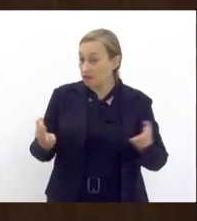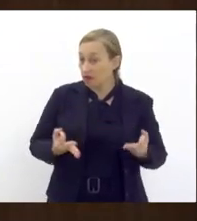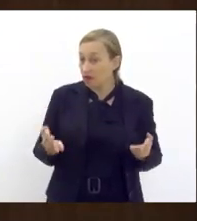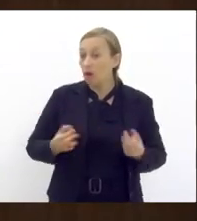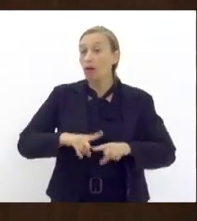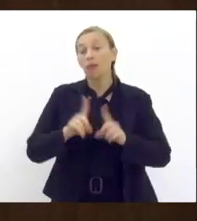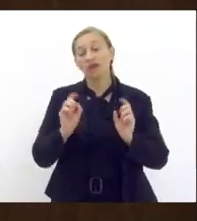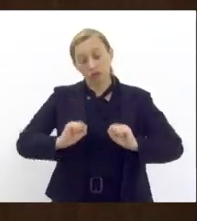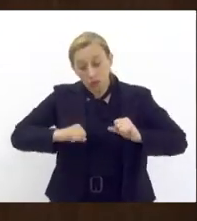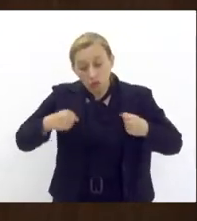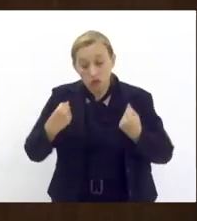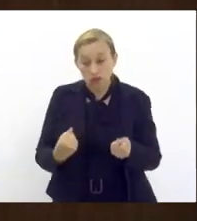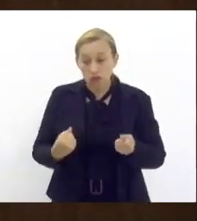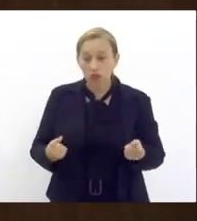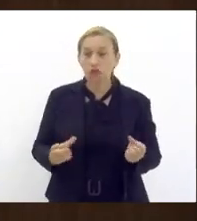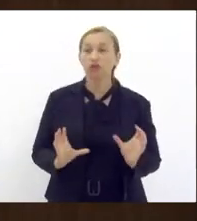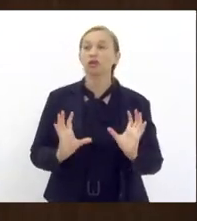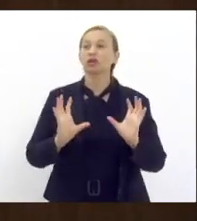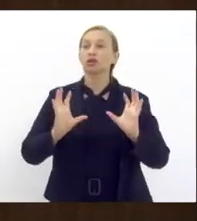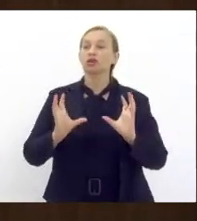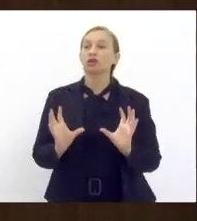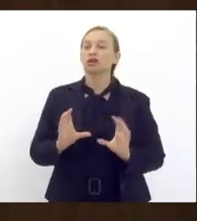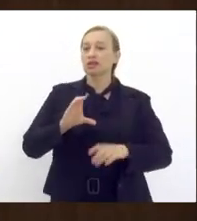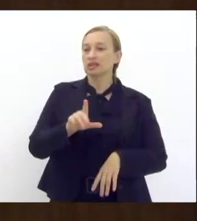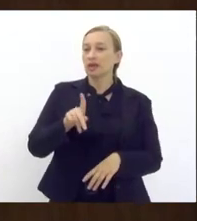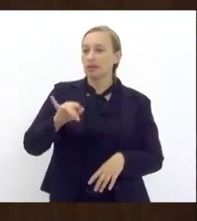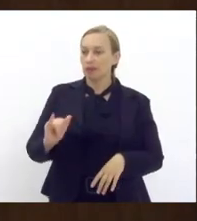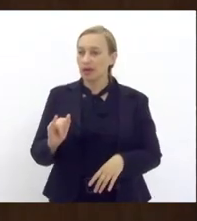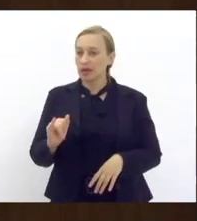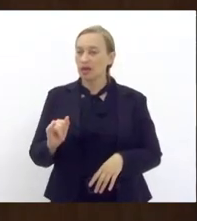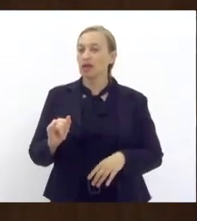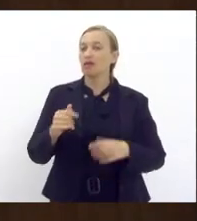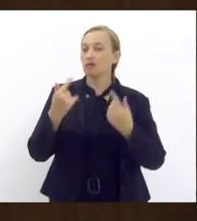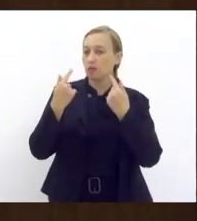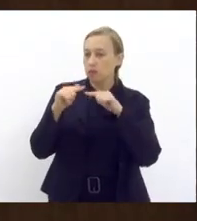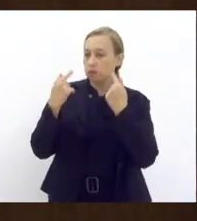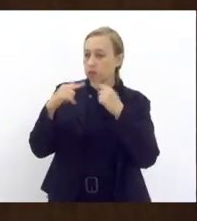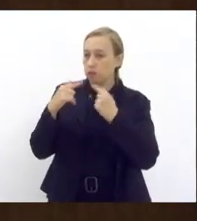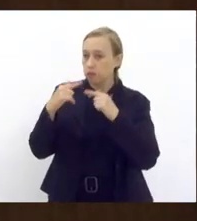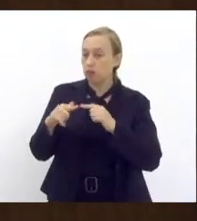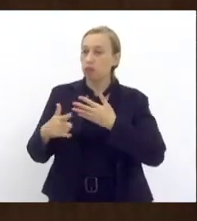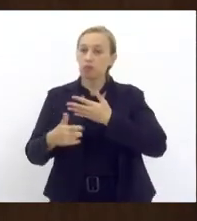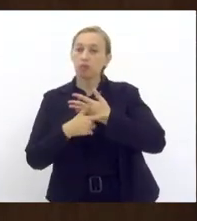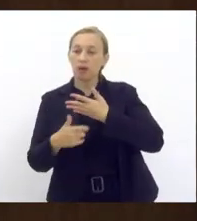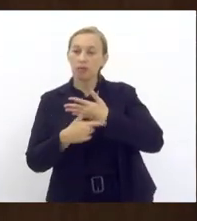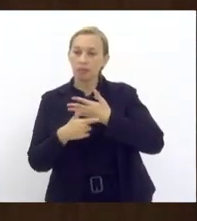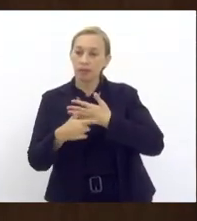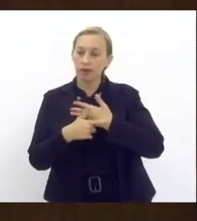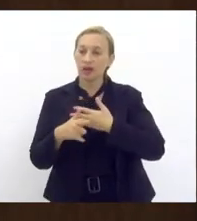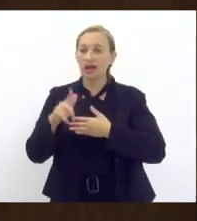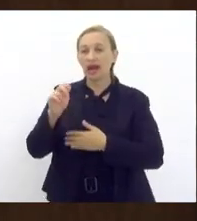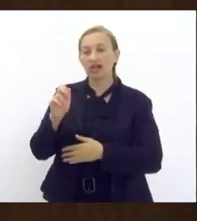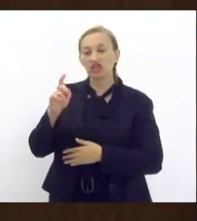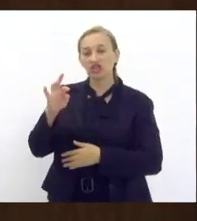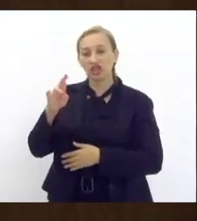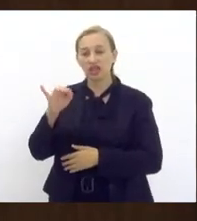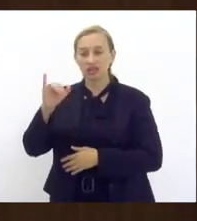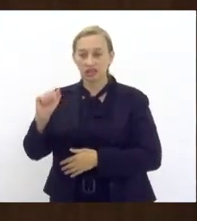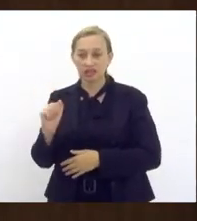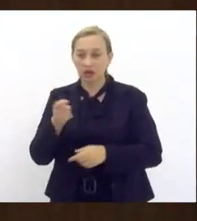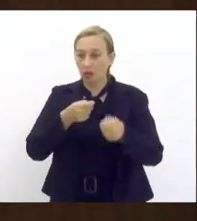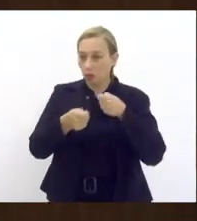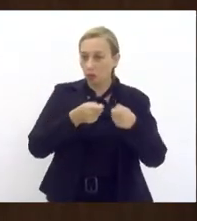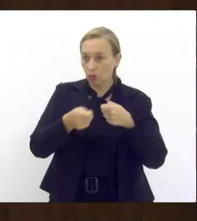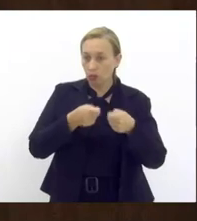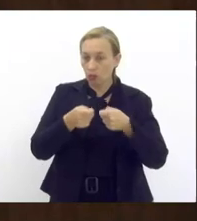papel desempenhado na CPI, inclusive questionando o papel da agência reguladora, né,